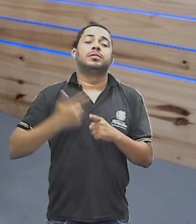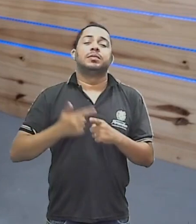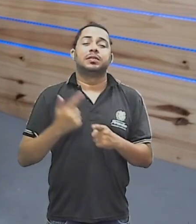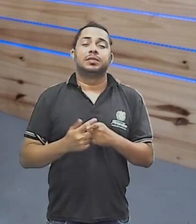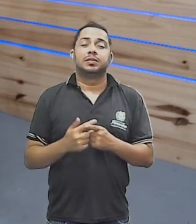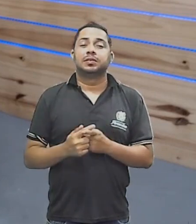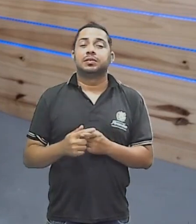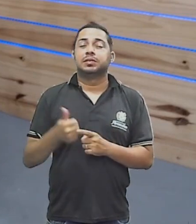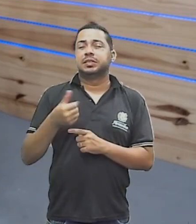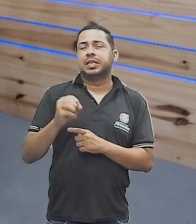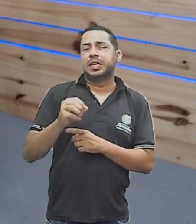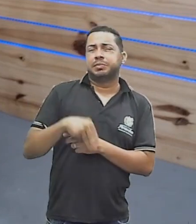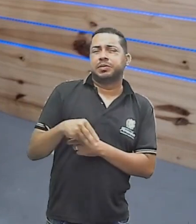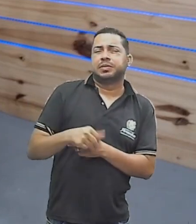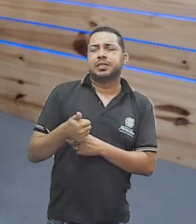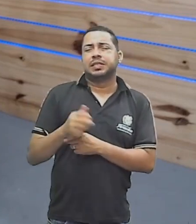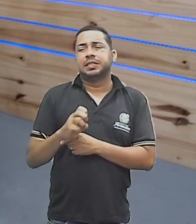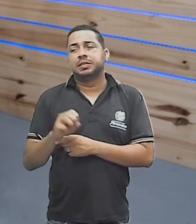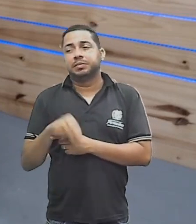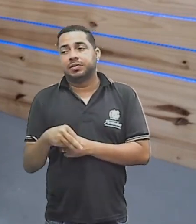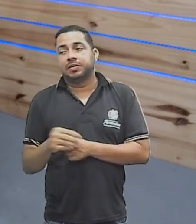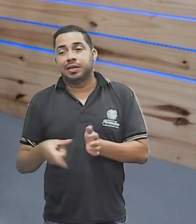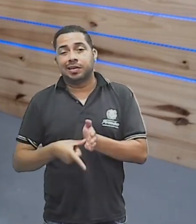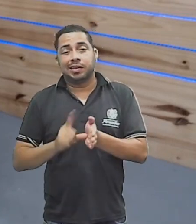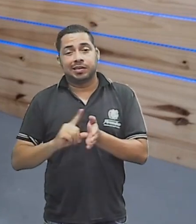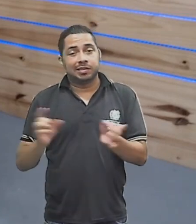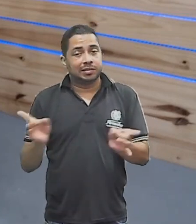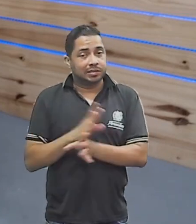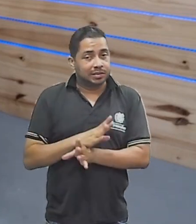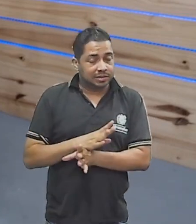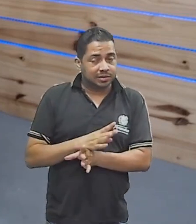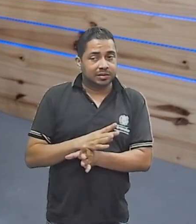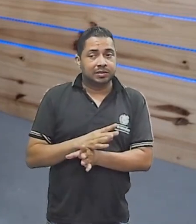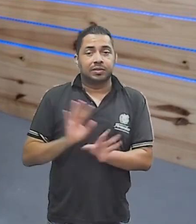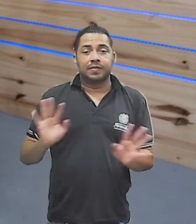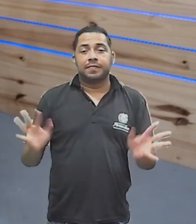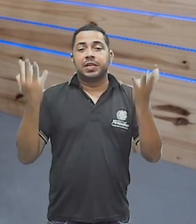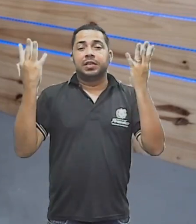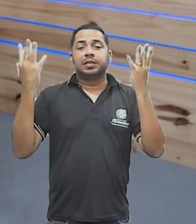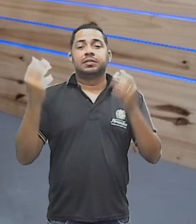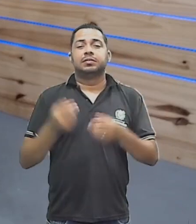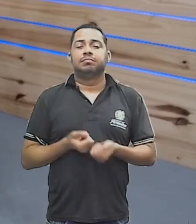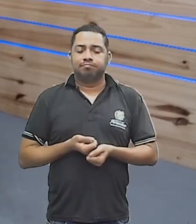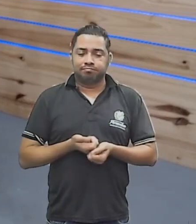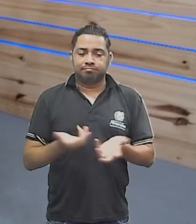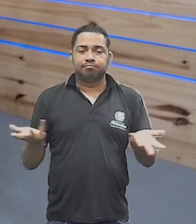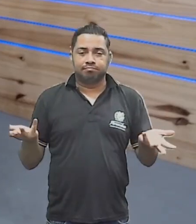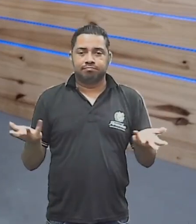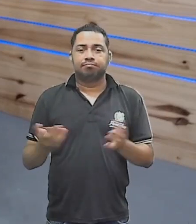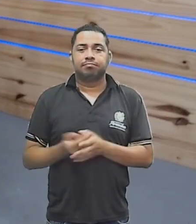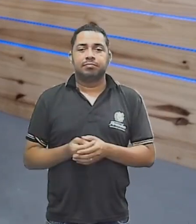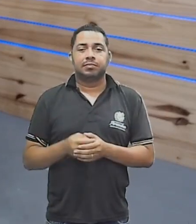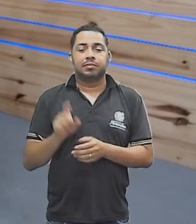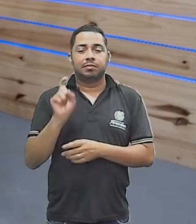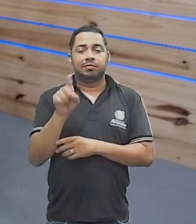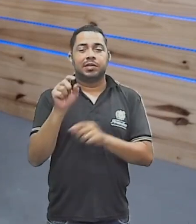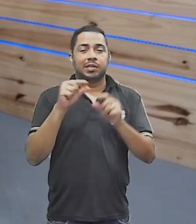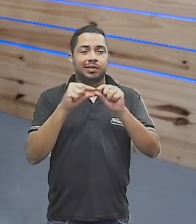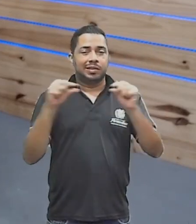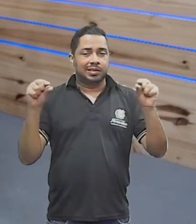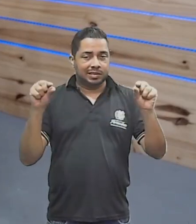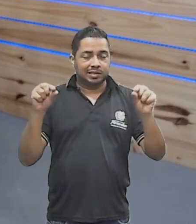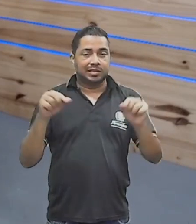uns 10 minutinhos, 15 minutinhos antes de encerrar o nosso evento, será disponibilizado aí o link